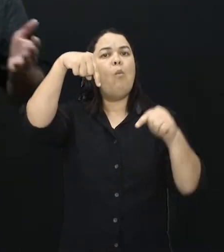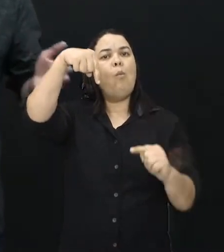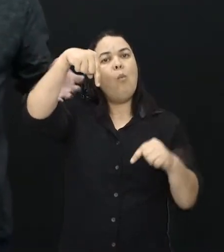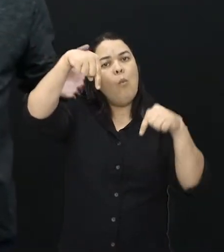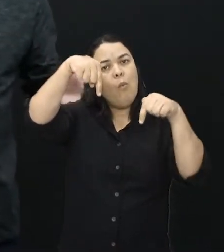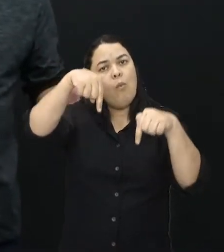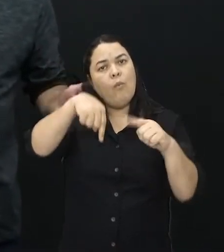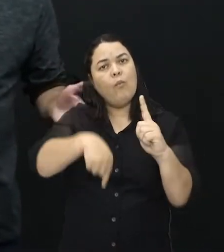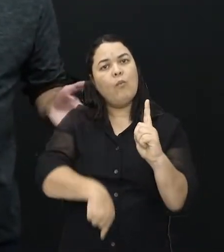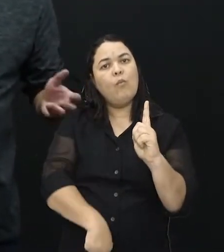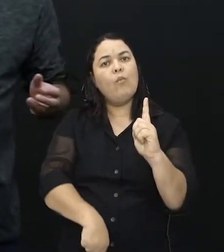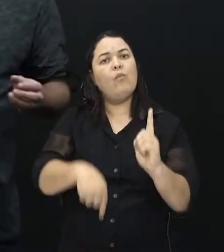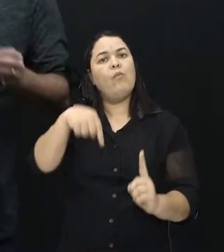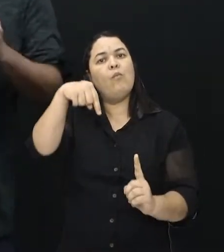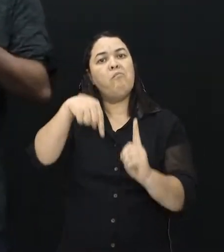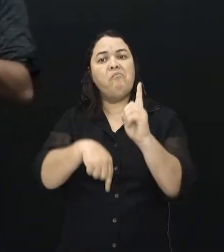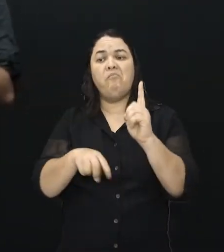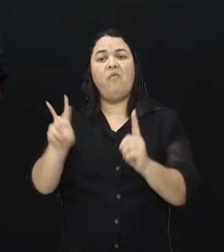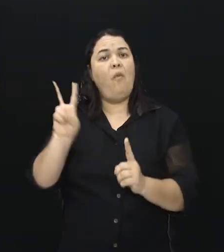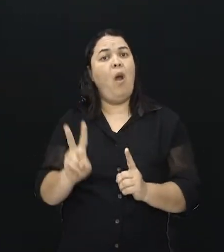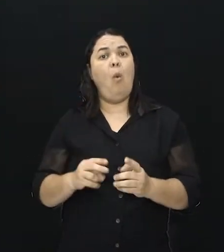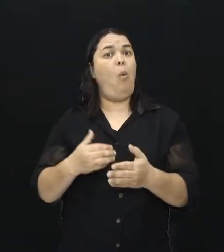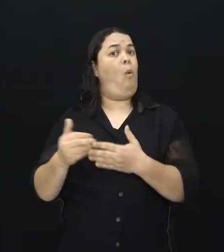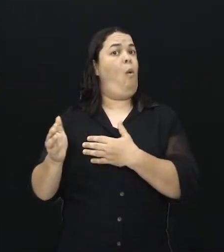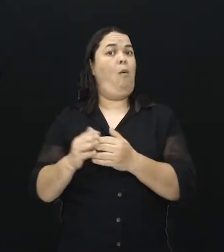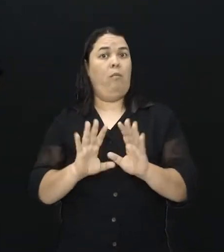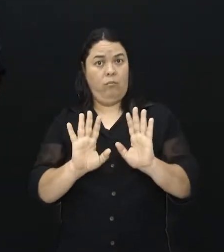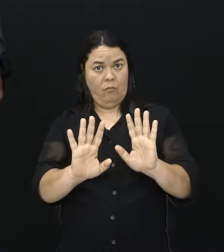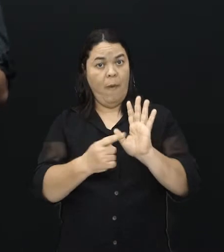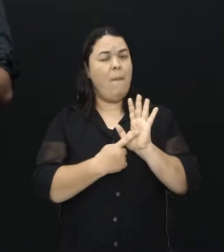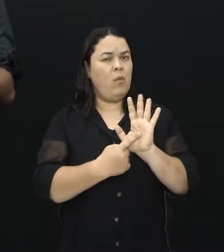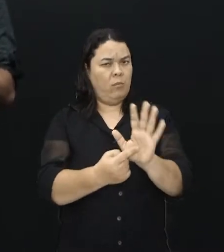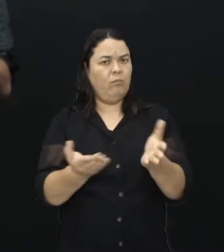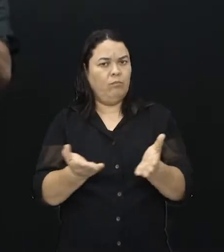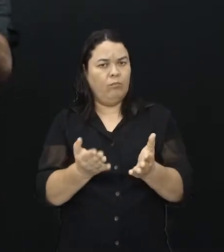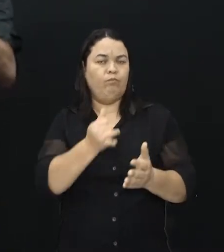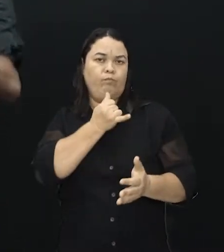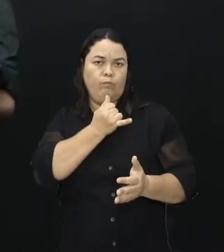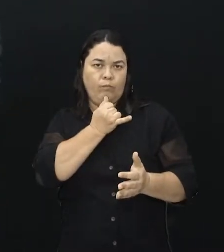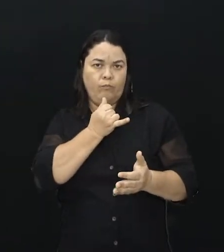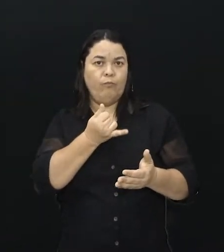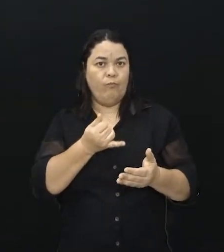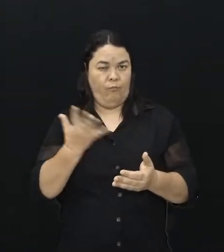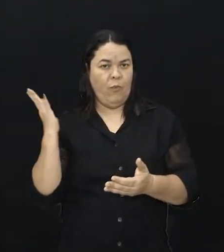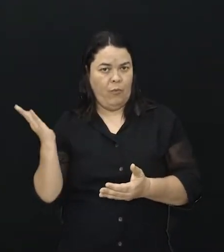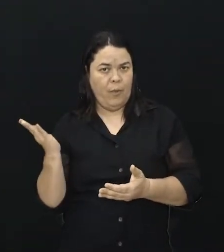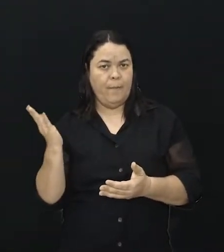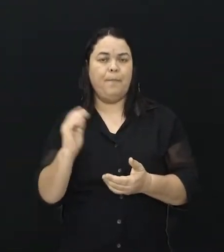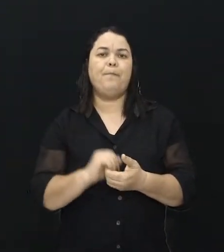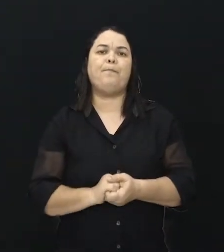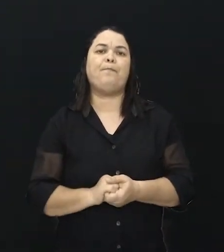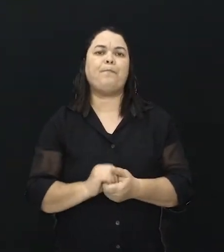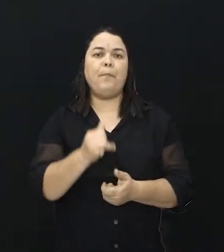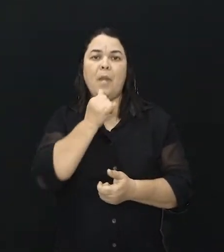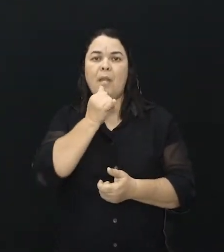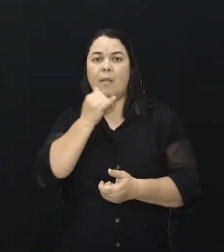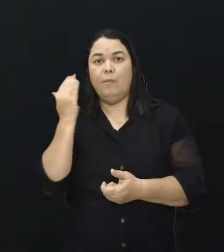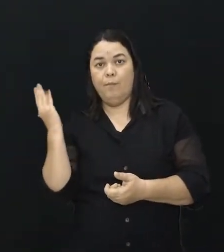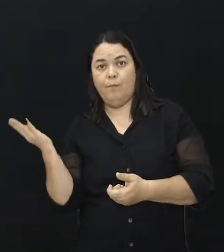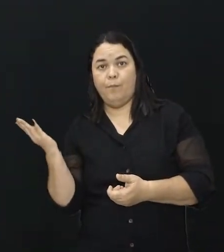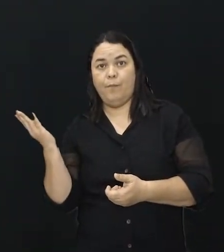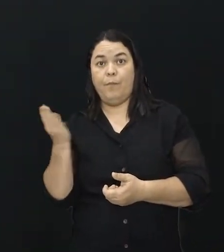a outros valores quaisquer, tá? E é isso que eu vou te mostrar agora nesse exemplo. Vamos a ele? Dividindo o